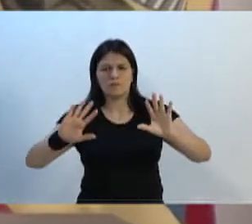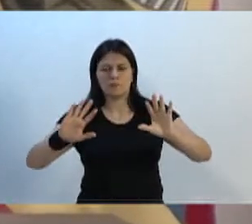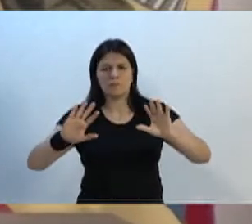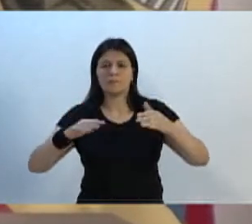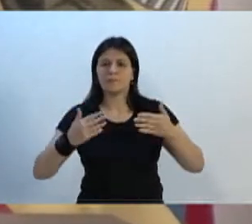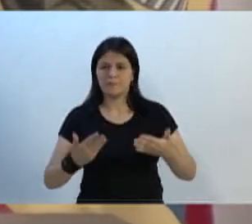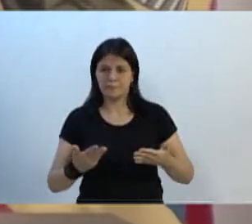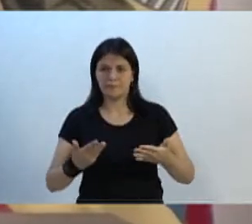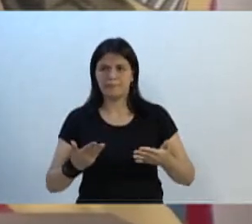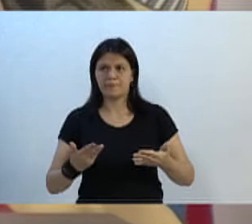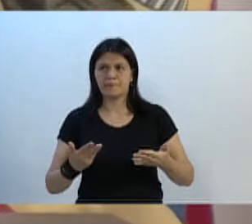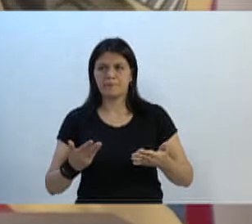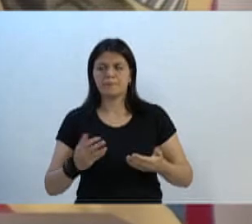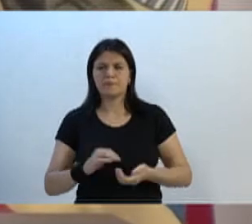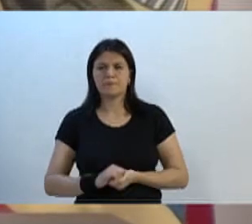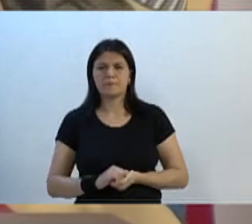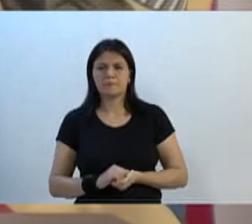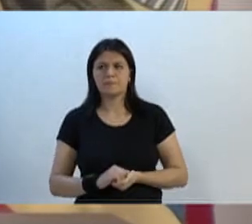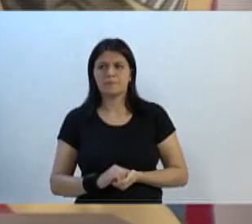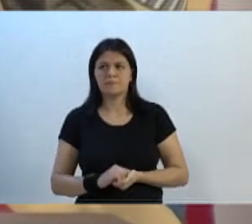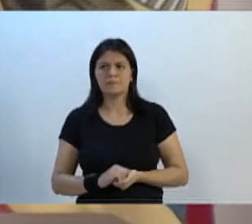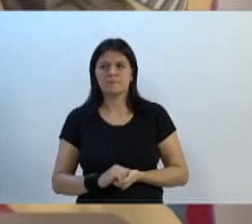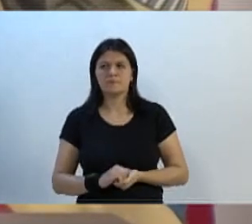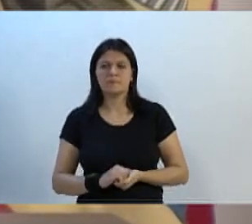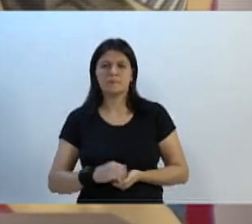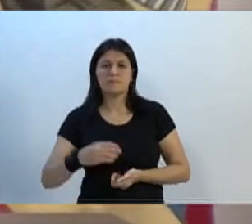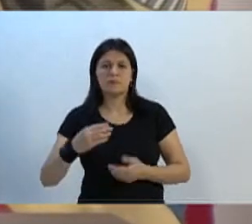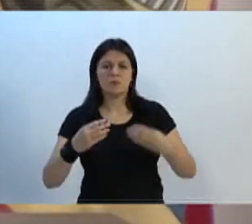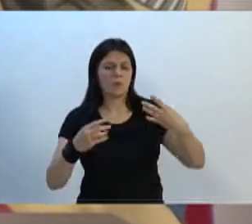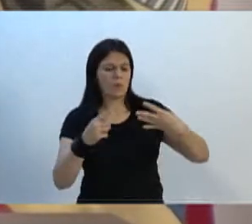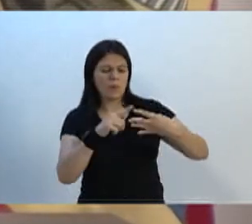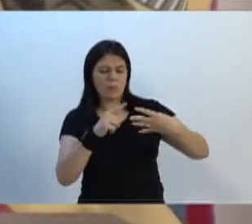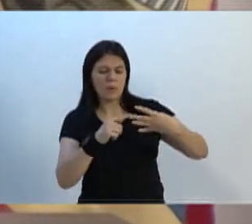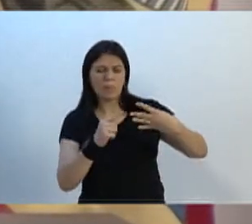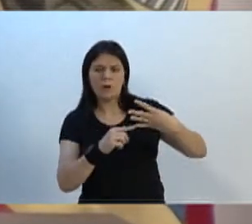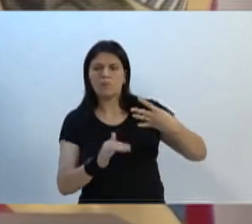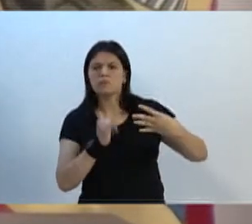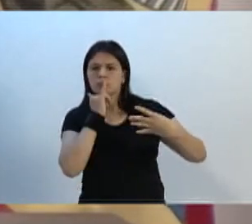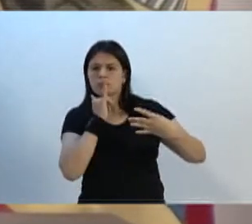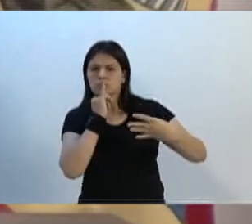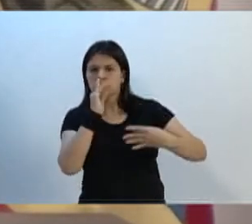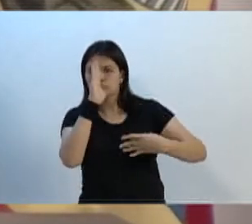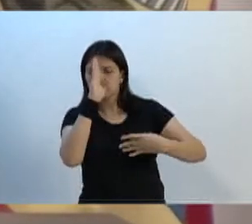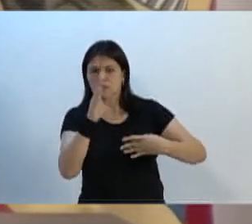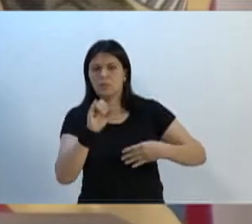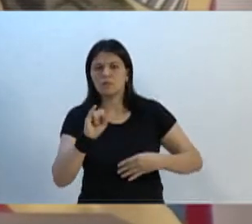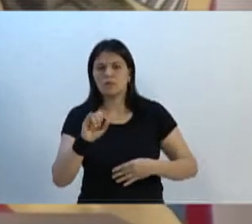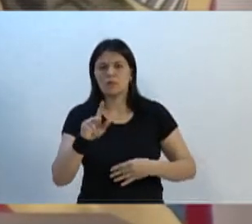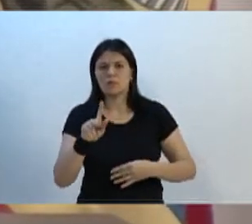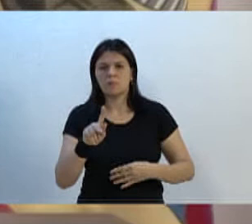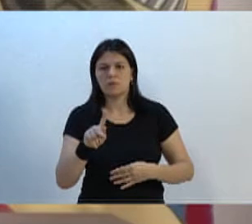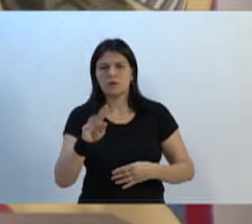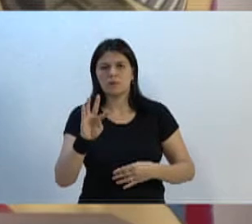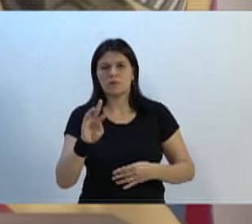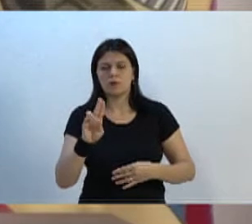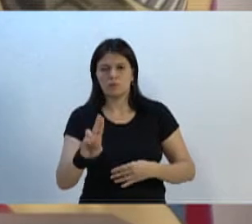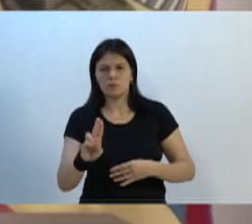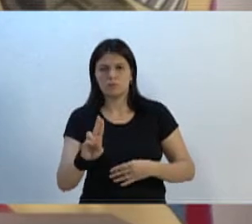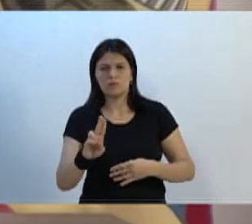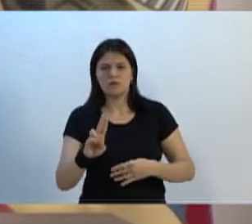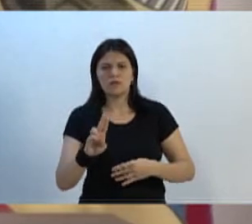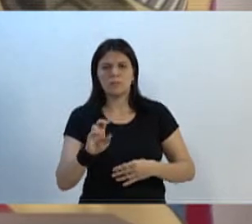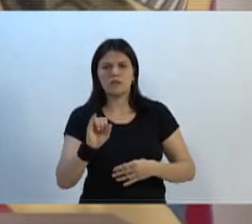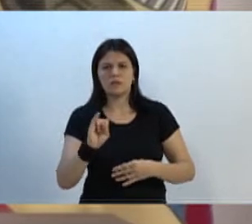recursos que vem é de quatro impostos principais que é o IPTU o ITBI o imposto de renda